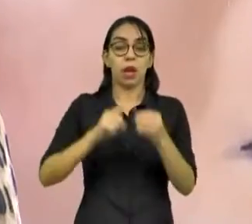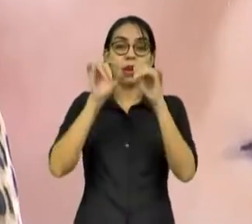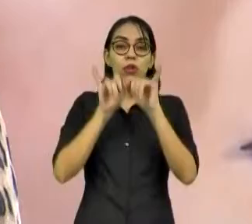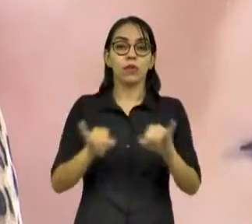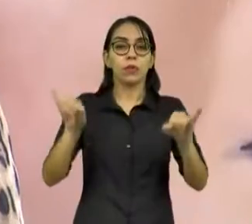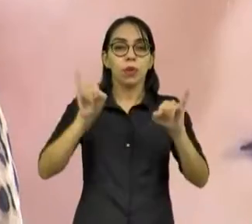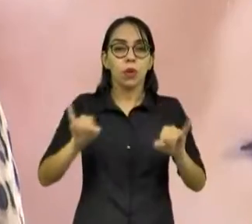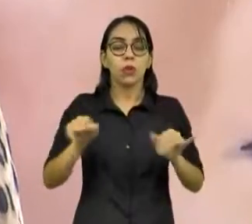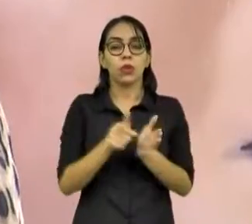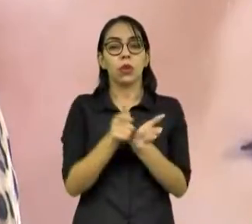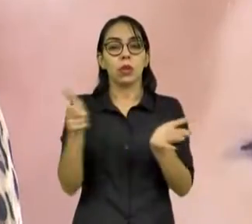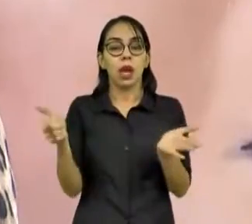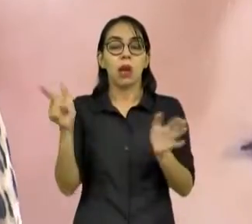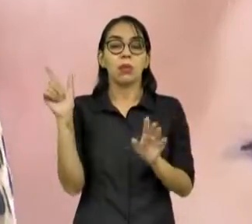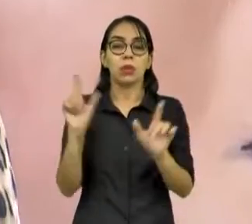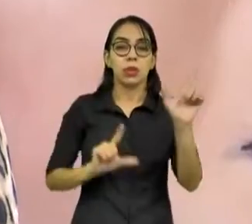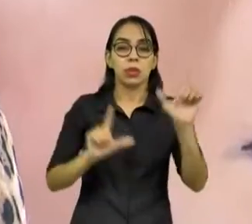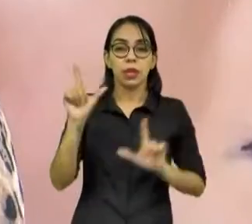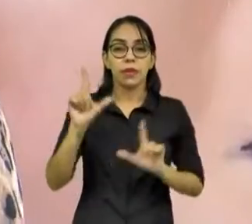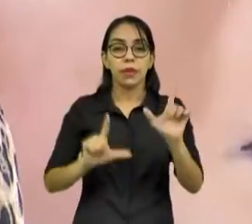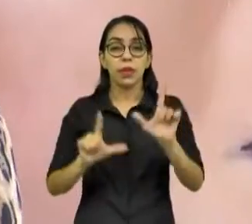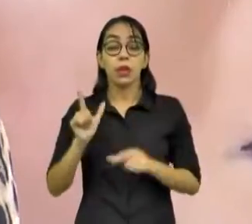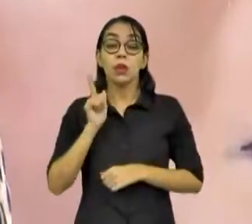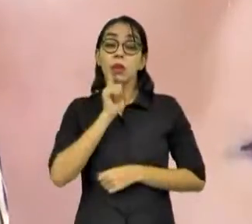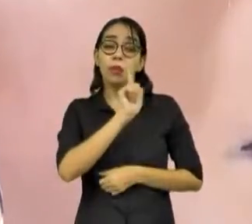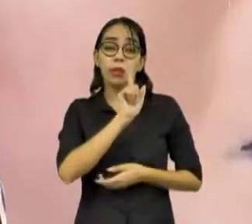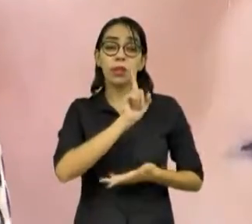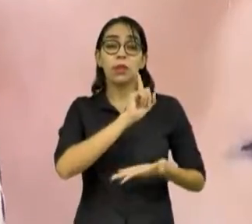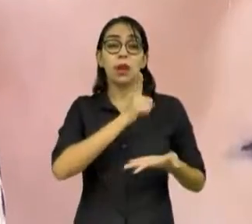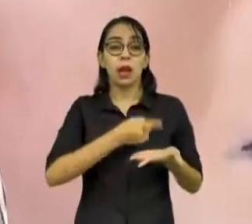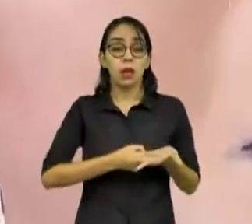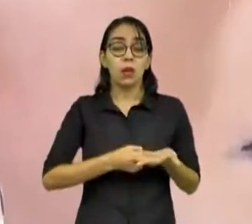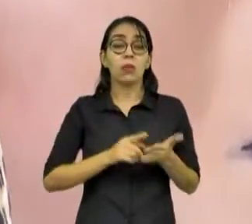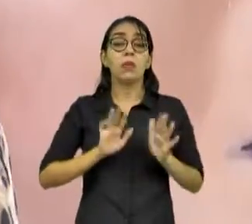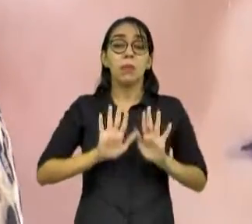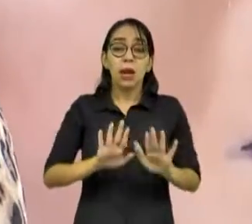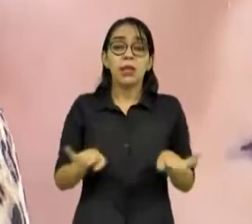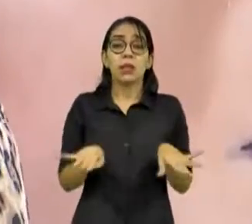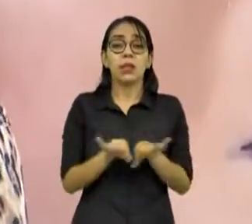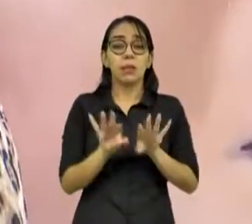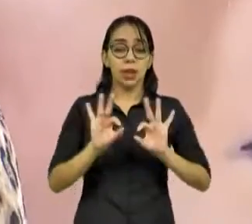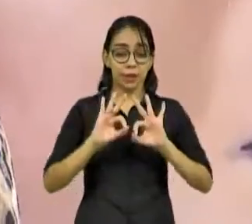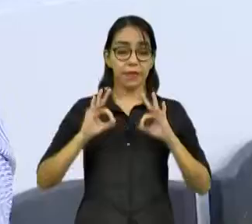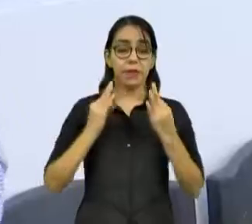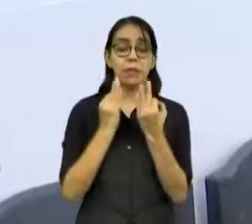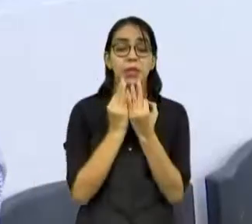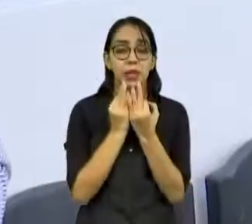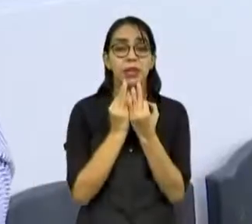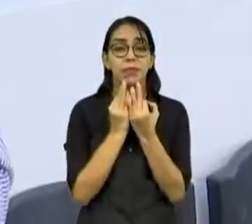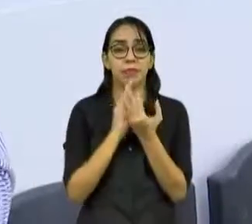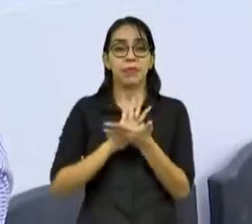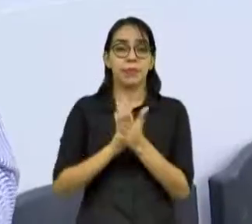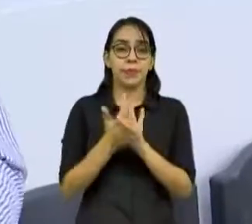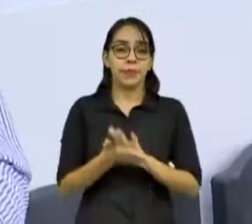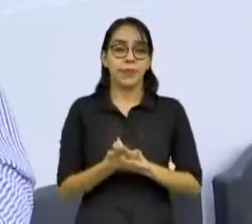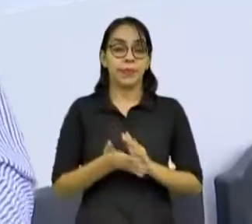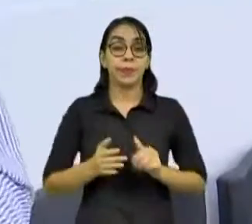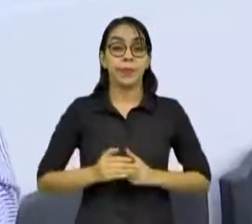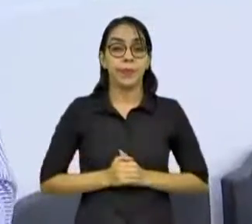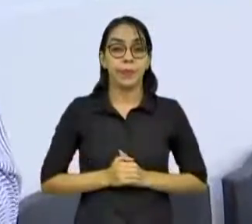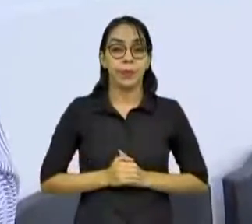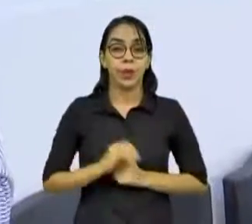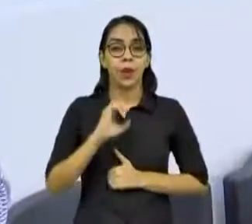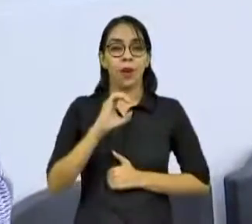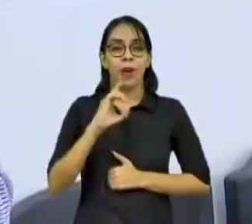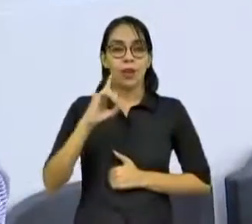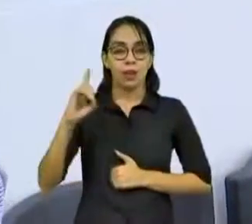né? E a gente conseguiu chegar a esse acordo, mas na própria família também teve violências, além da escola. O coordenador especial de